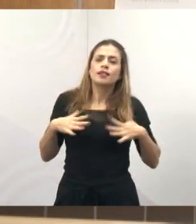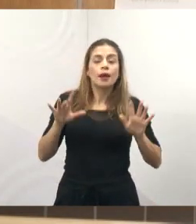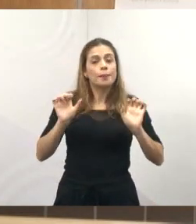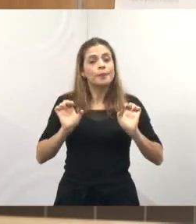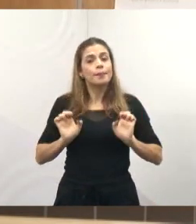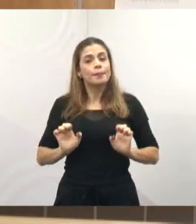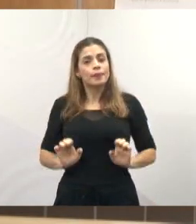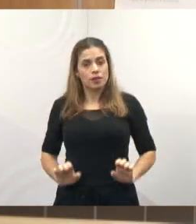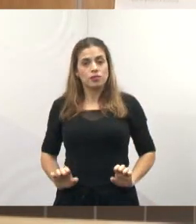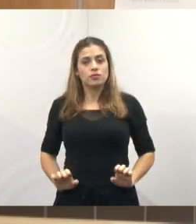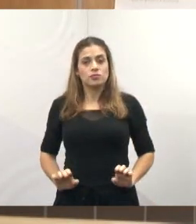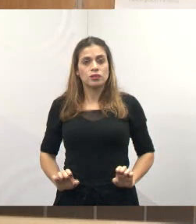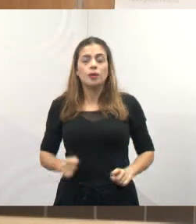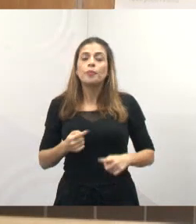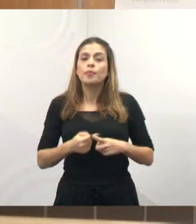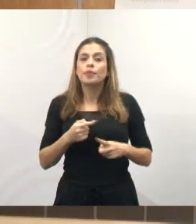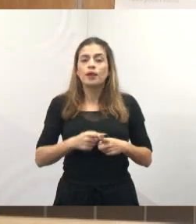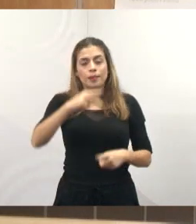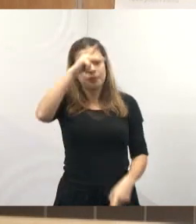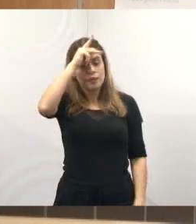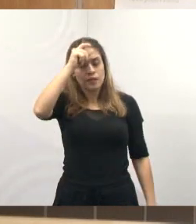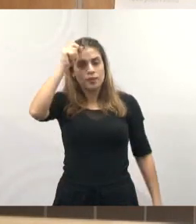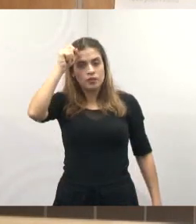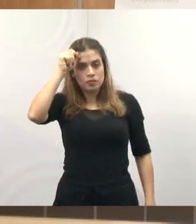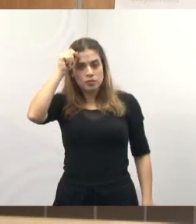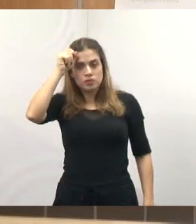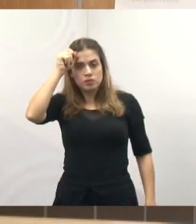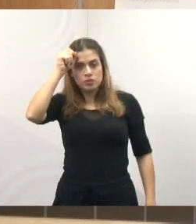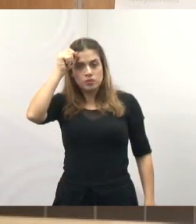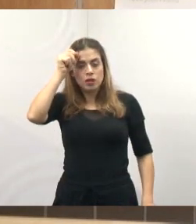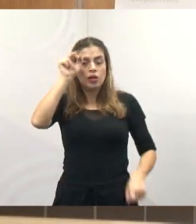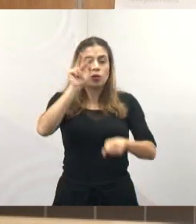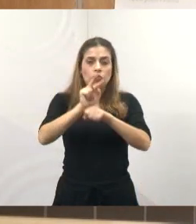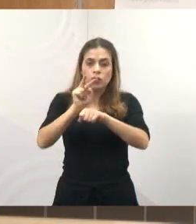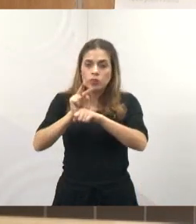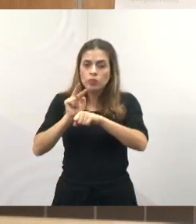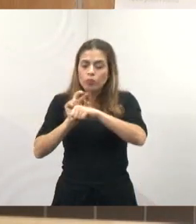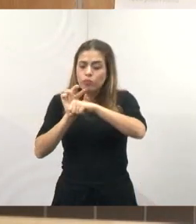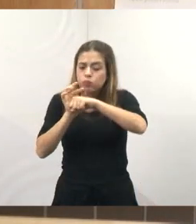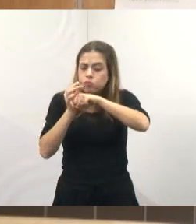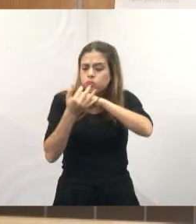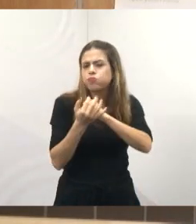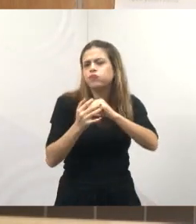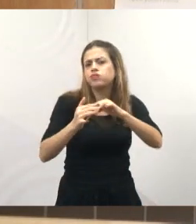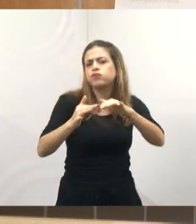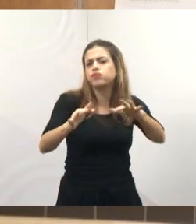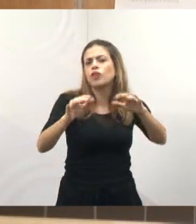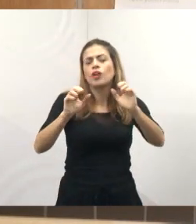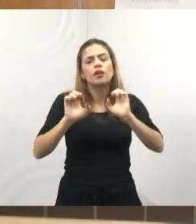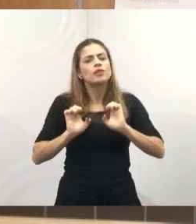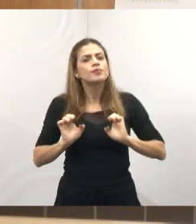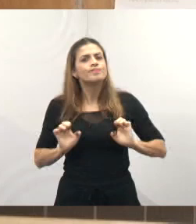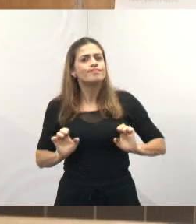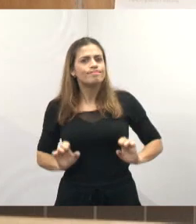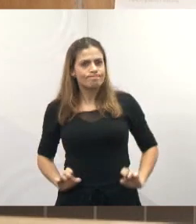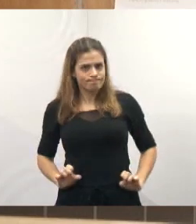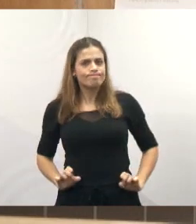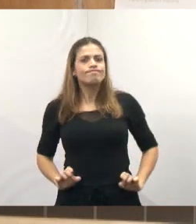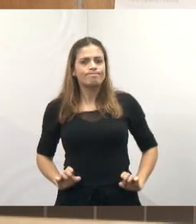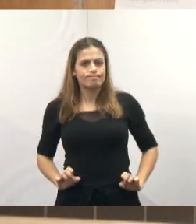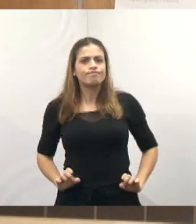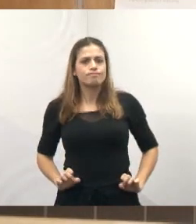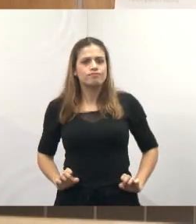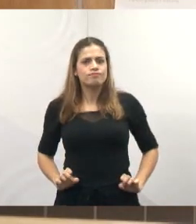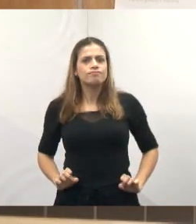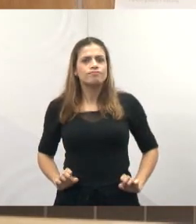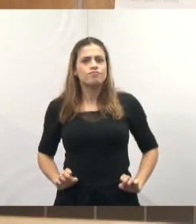ética, porque esse governo tratou essa pandemia de maneira ética. Não quis fazer populismo,